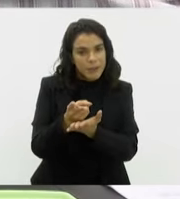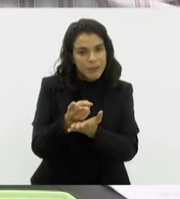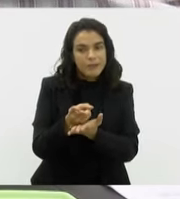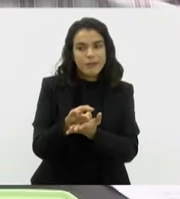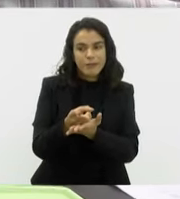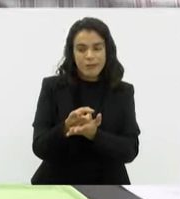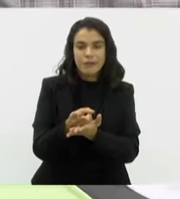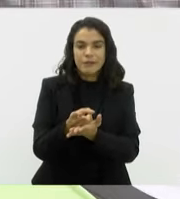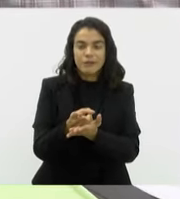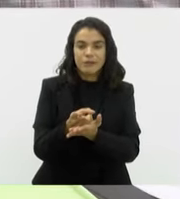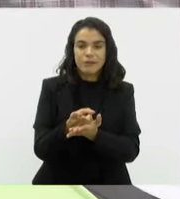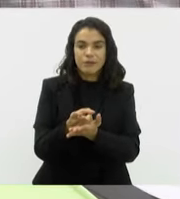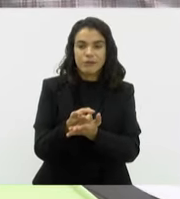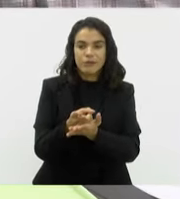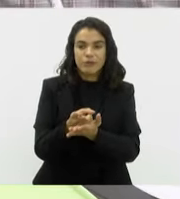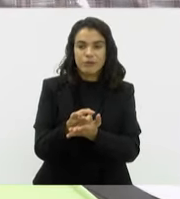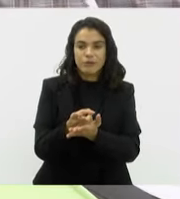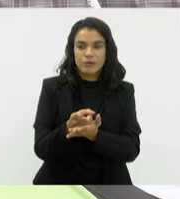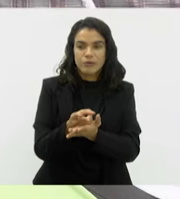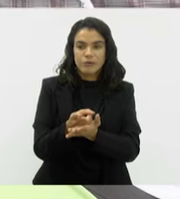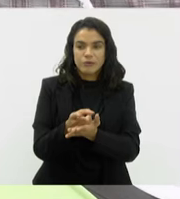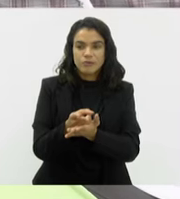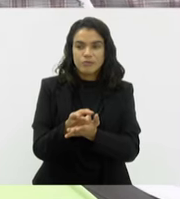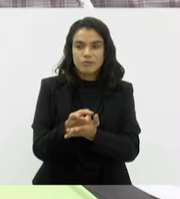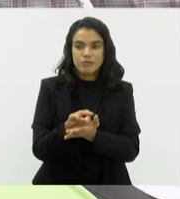mantendo o ponto